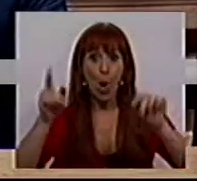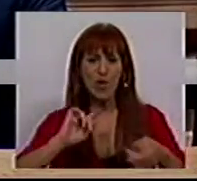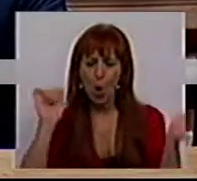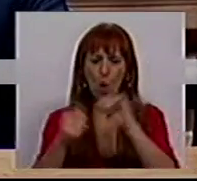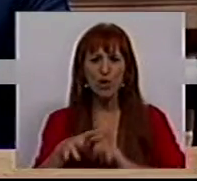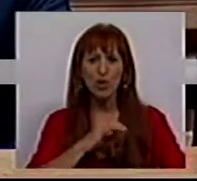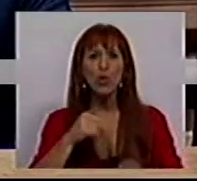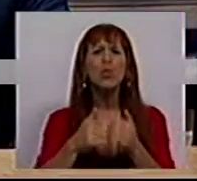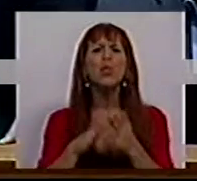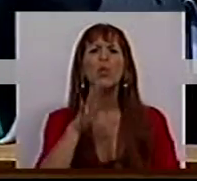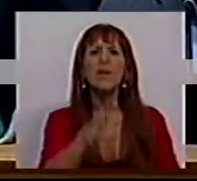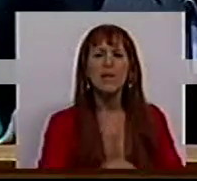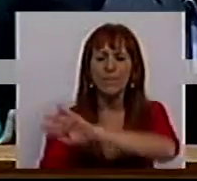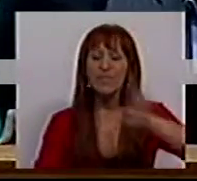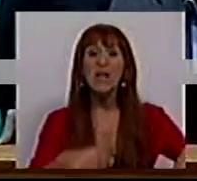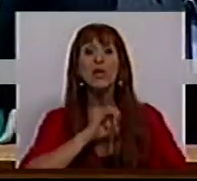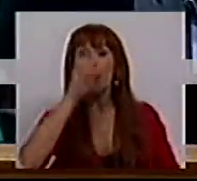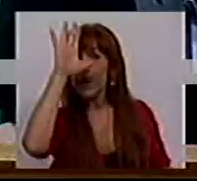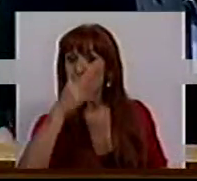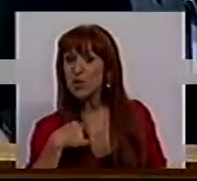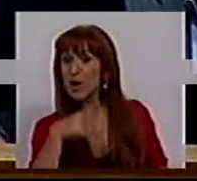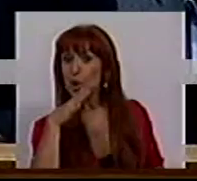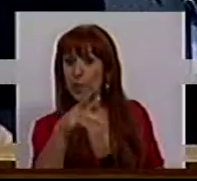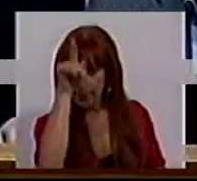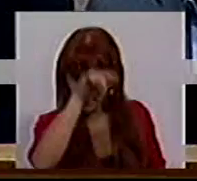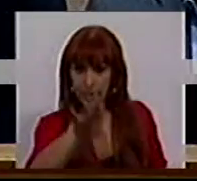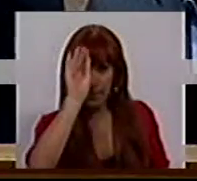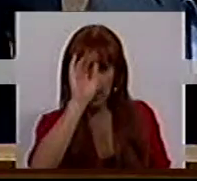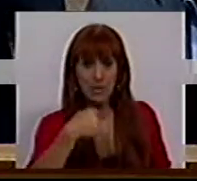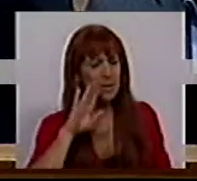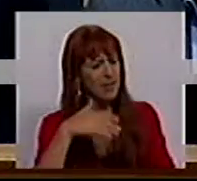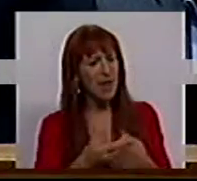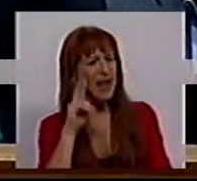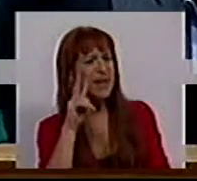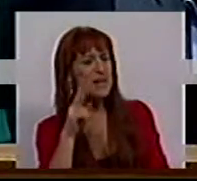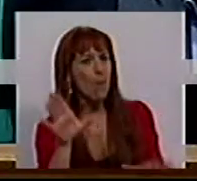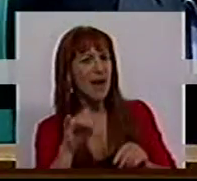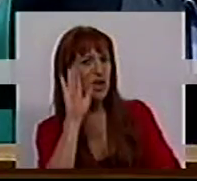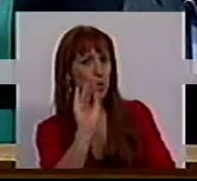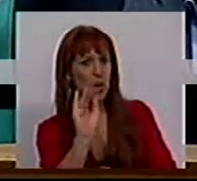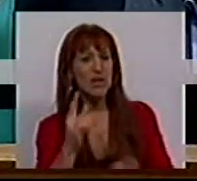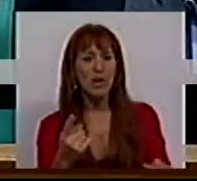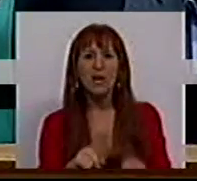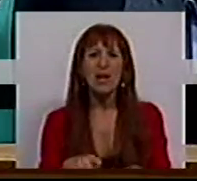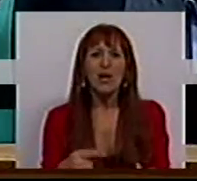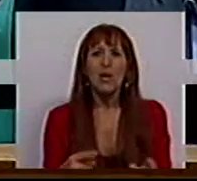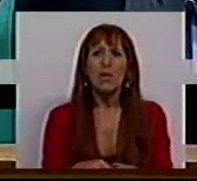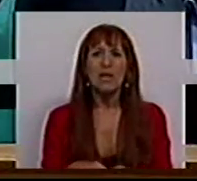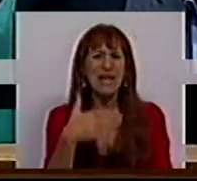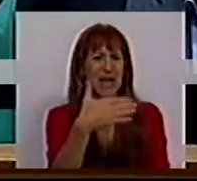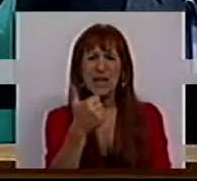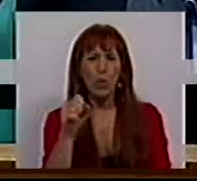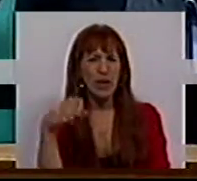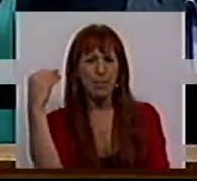e é ao contrário de tudo o que disse. E, Sr. Primeiro-Ministro, aconselho a dedicar mais atenção à educação. Não faltam